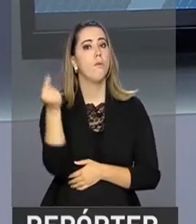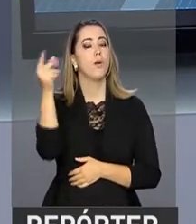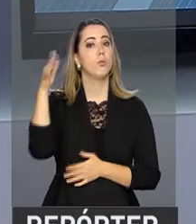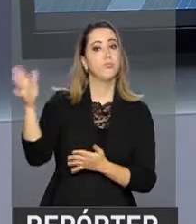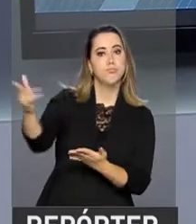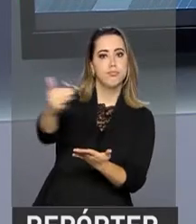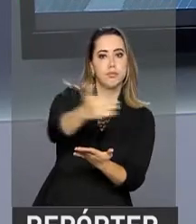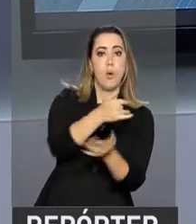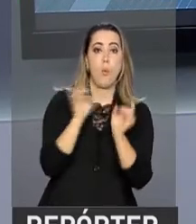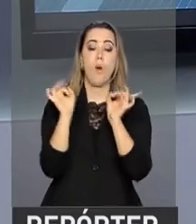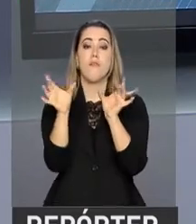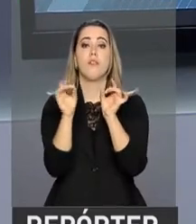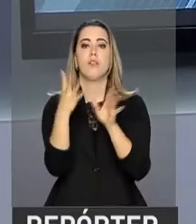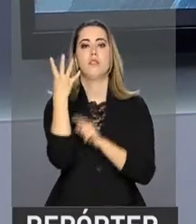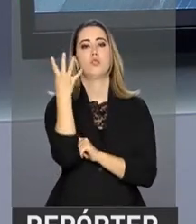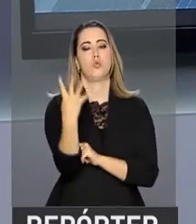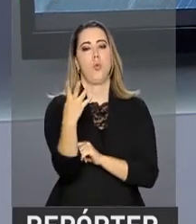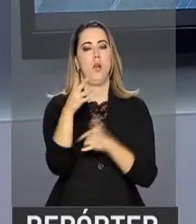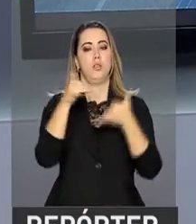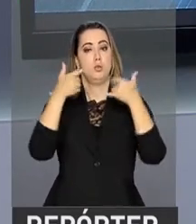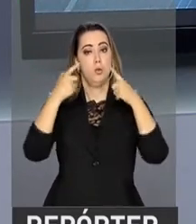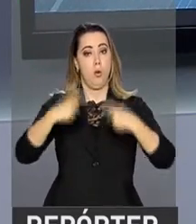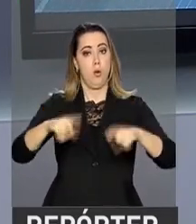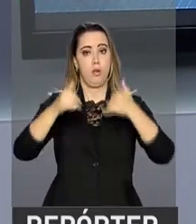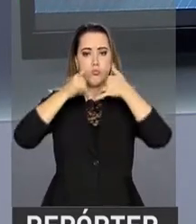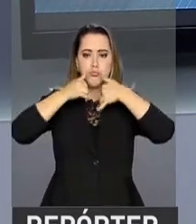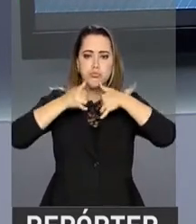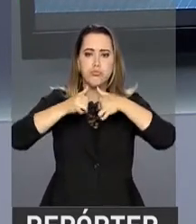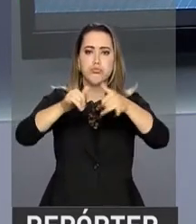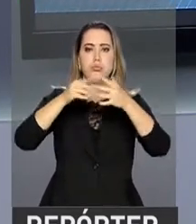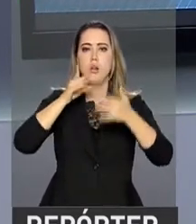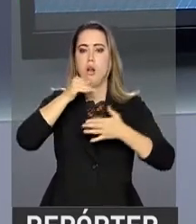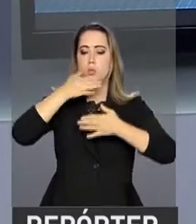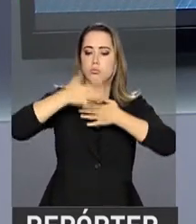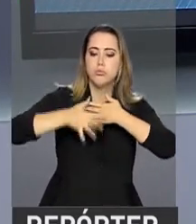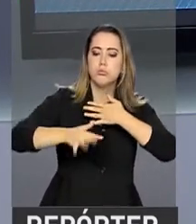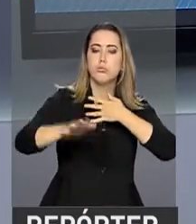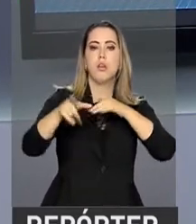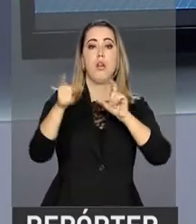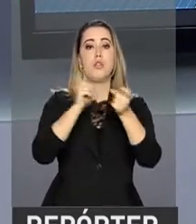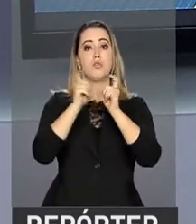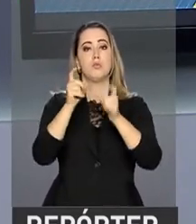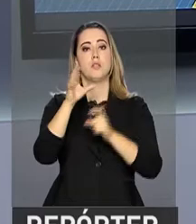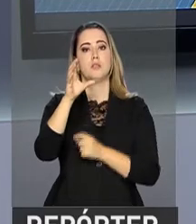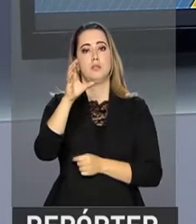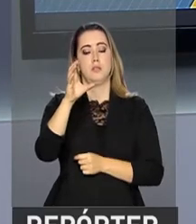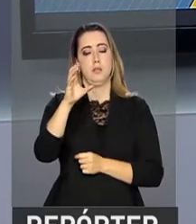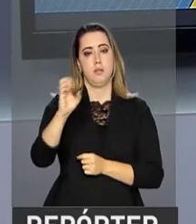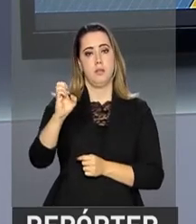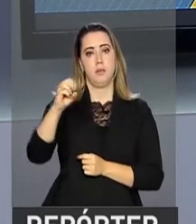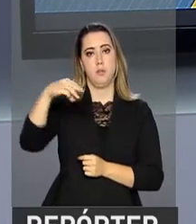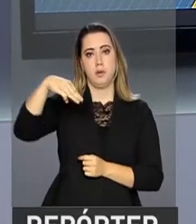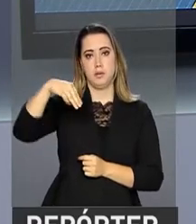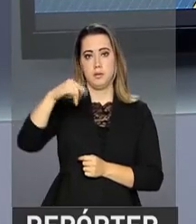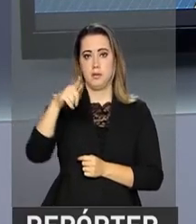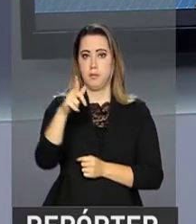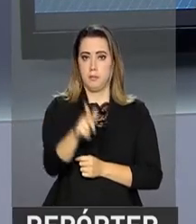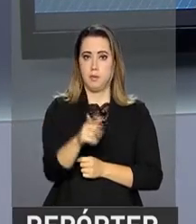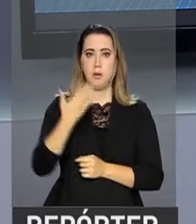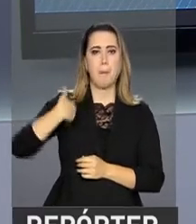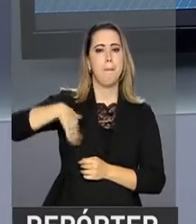valor arrecadado com o leilão de 4 usinas hidrelétricas administradas pela CEMIG. O valor superou a expectativa do governo em